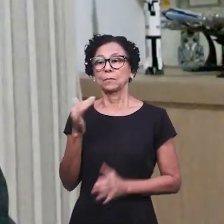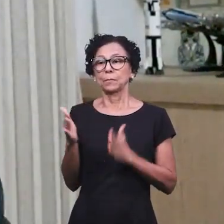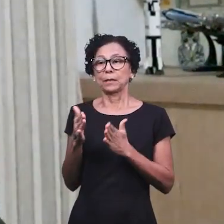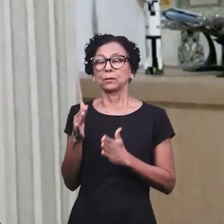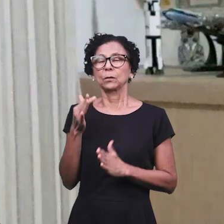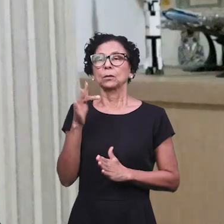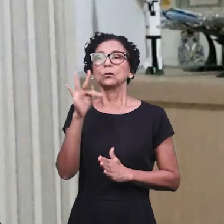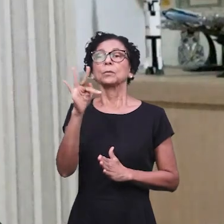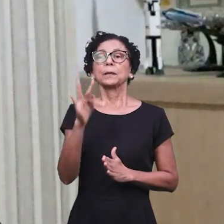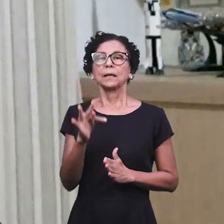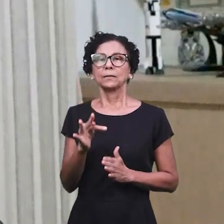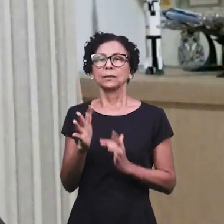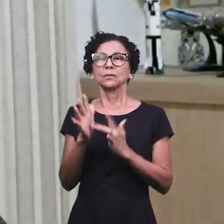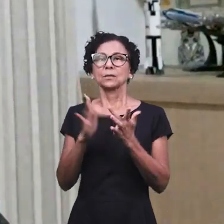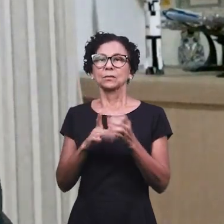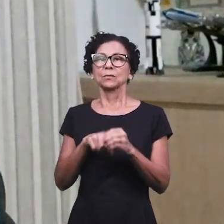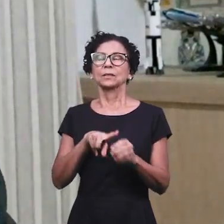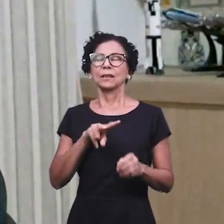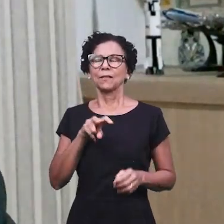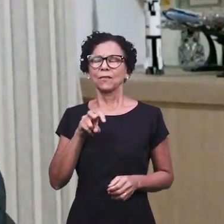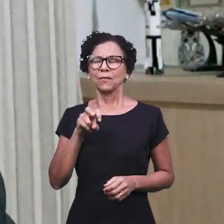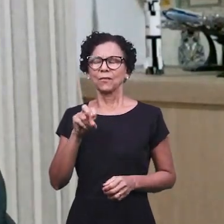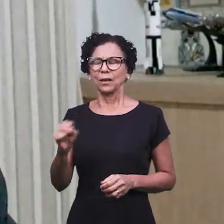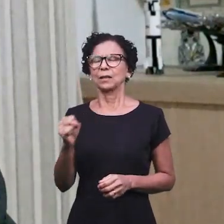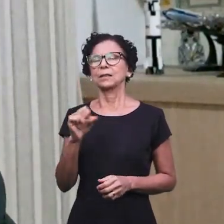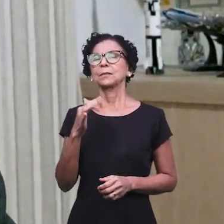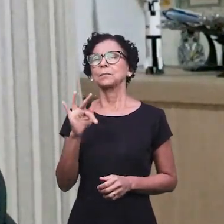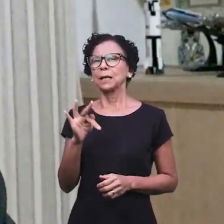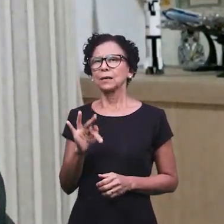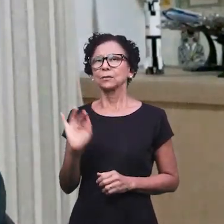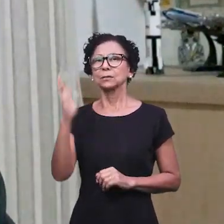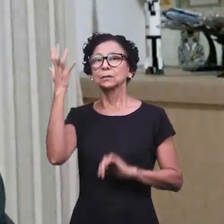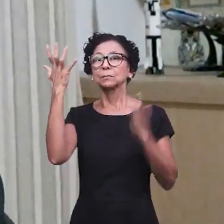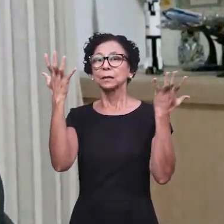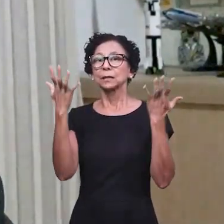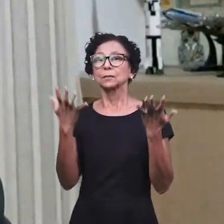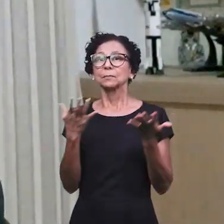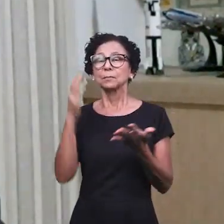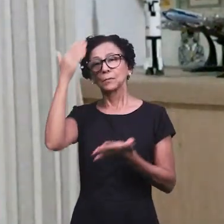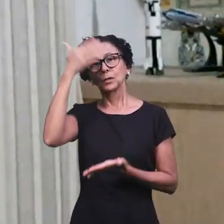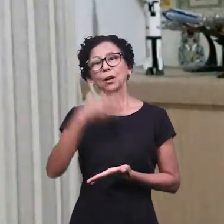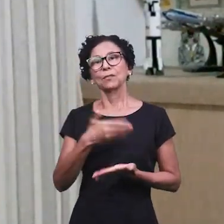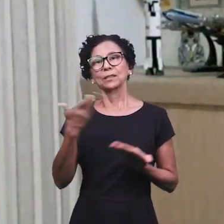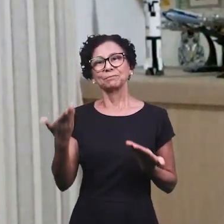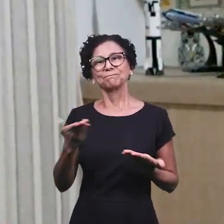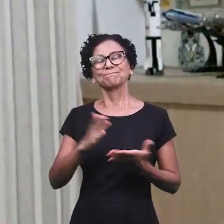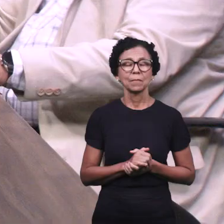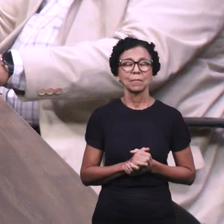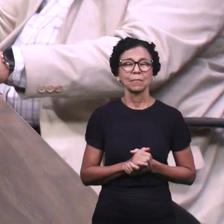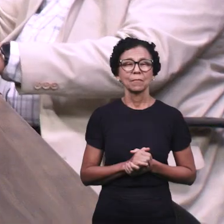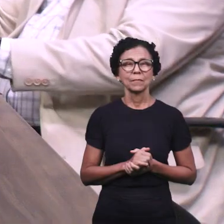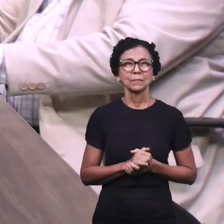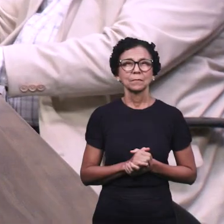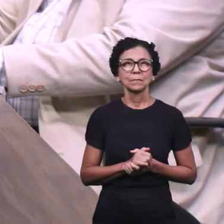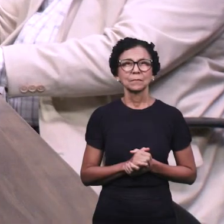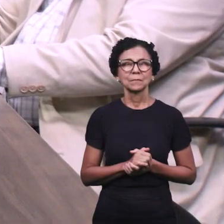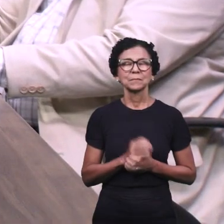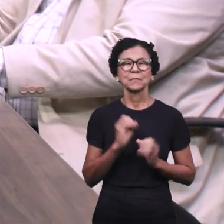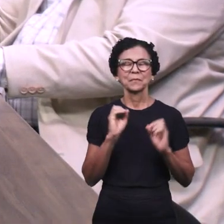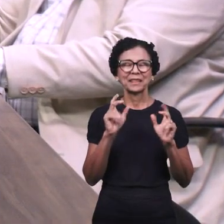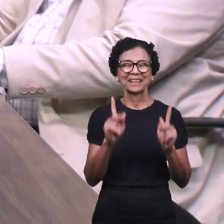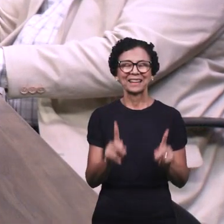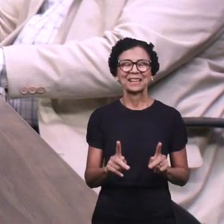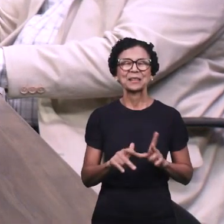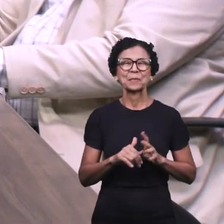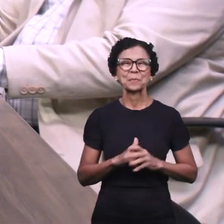o dia do breve, o vem, né, que o Senhor Jesus está às portas, e esses sinais nos mostram isso. Muito bem, eu